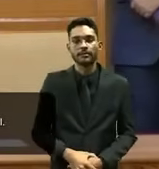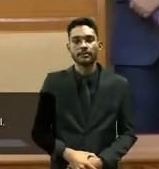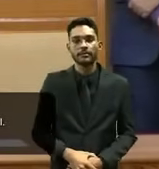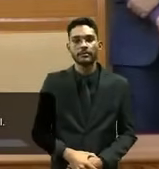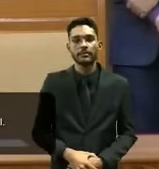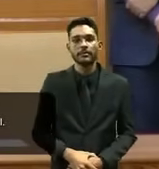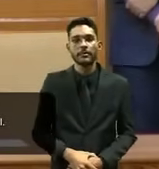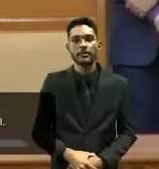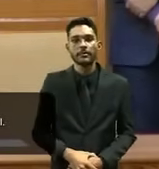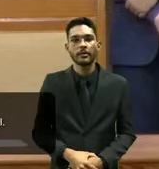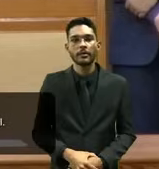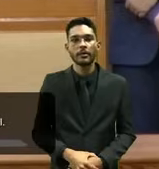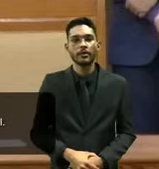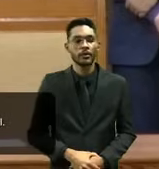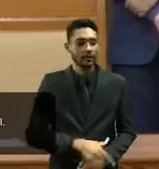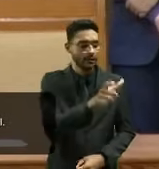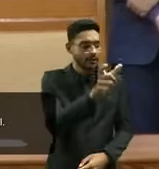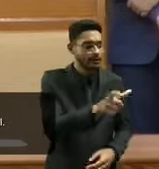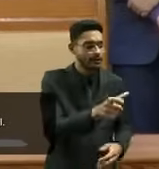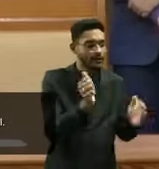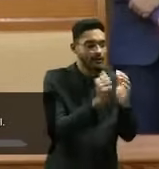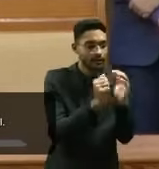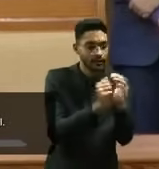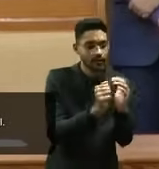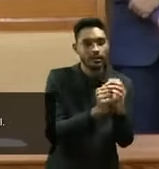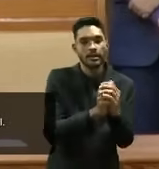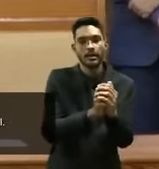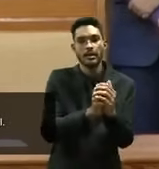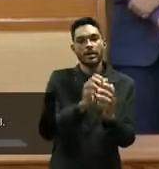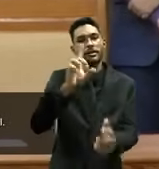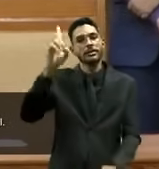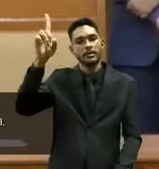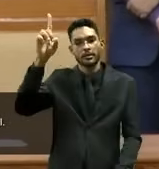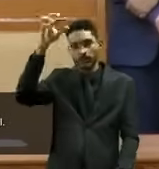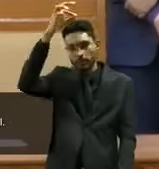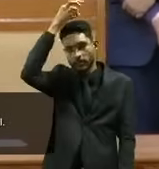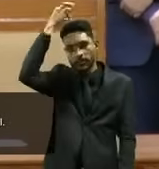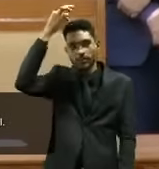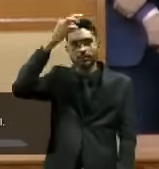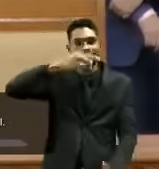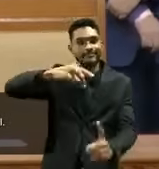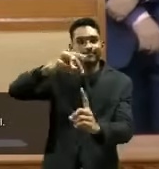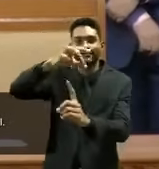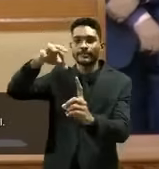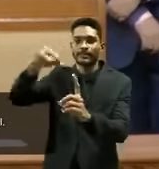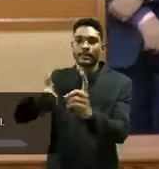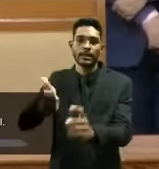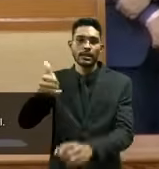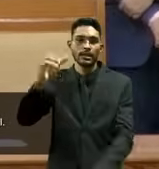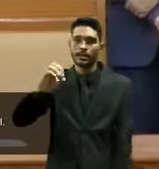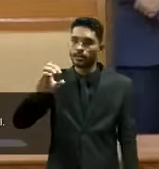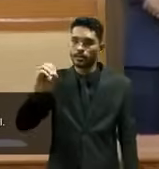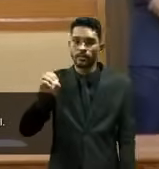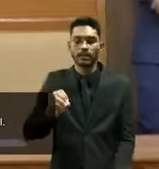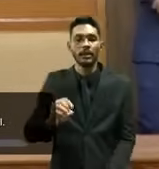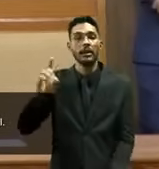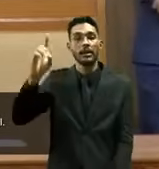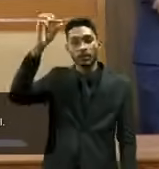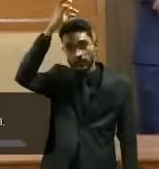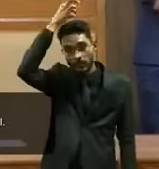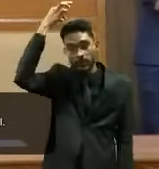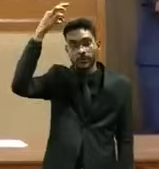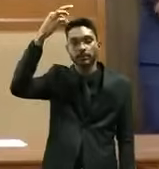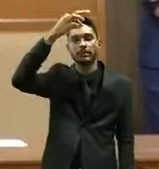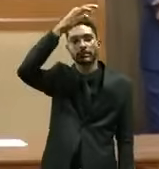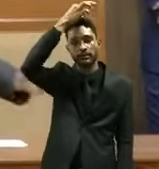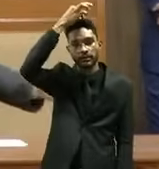100 batiza 200 é quem quer meu irmão a Bíblia diz que todos foram Cheios do atos